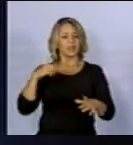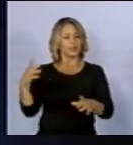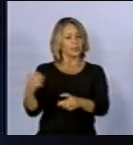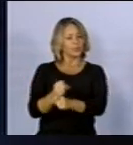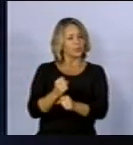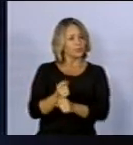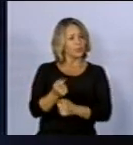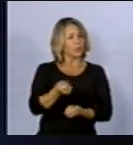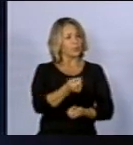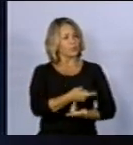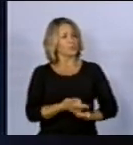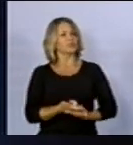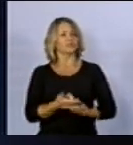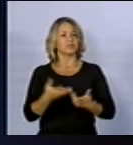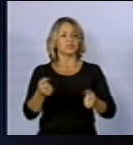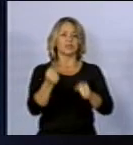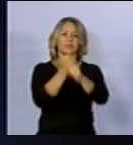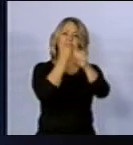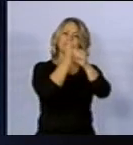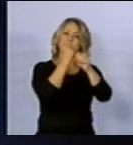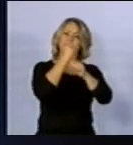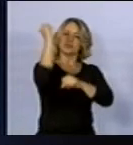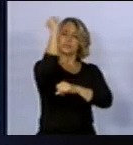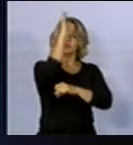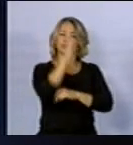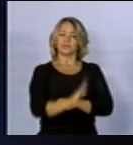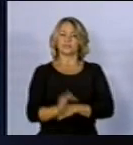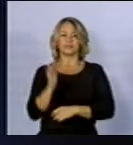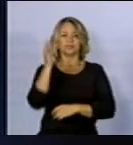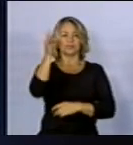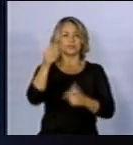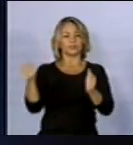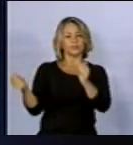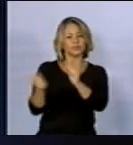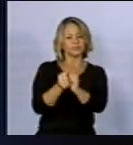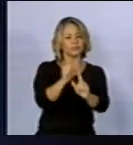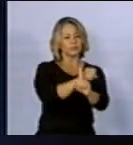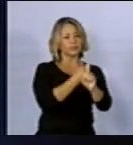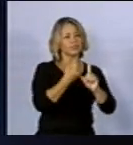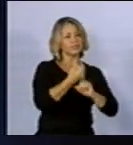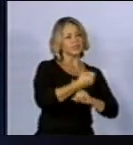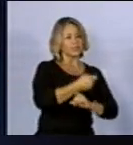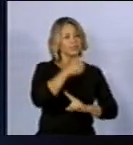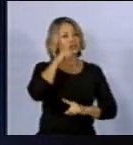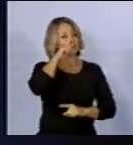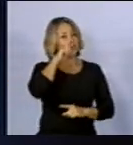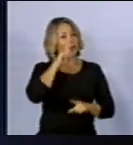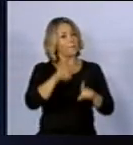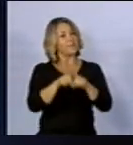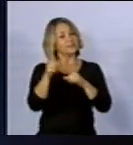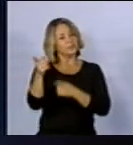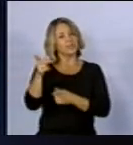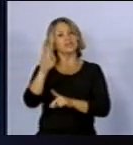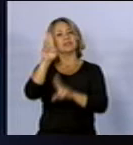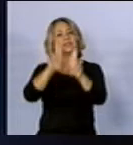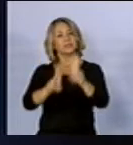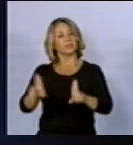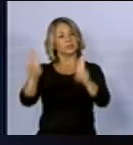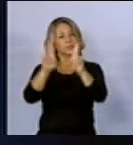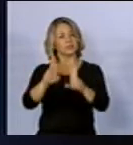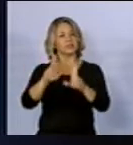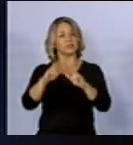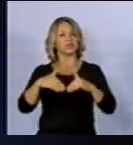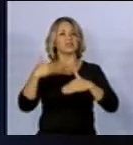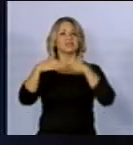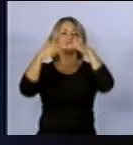o investimento inclui a construção desse Brasil do futuro com uma sociedade de risco mas de consumo desenvolvida